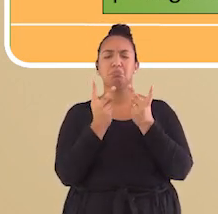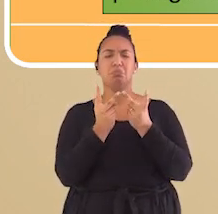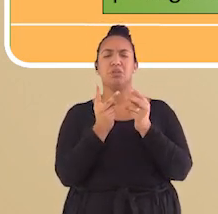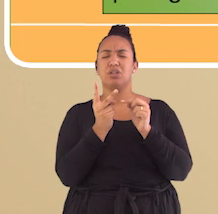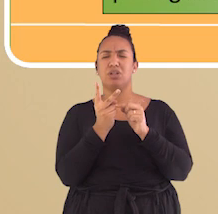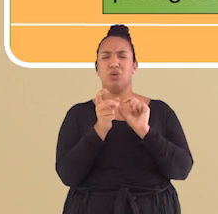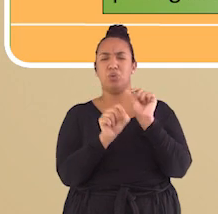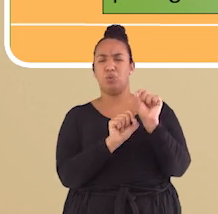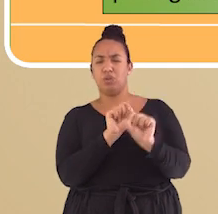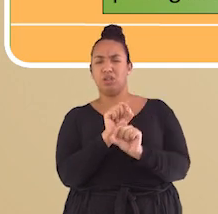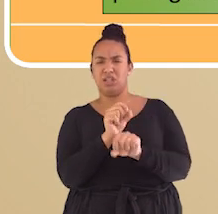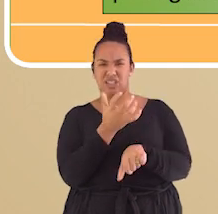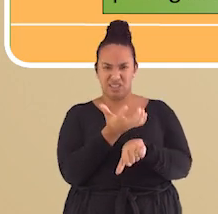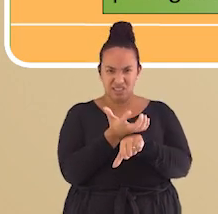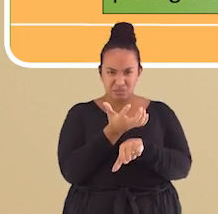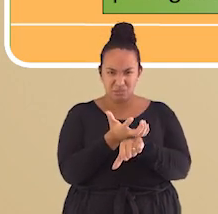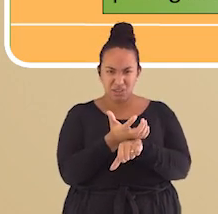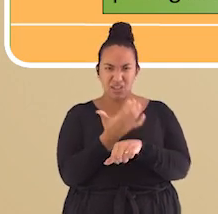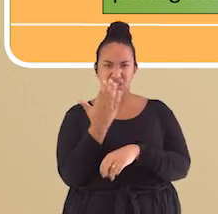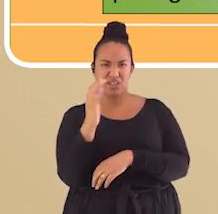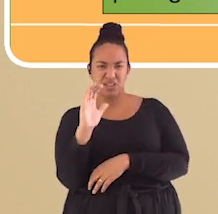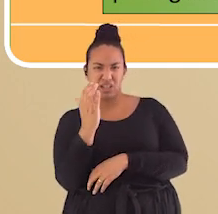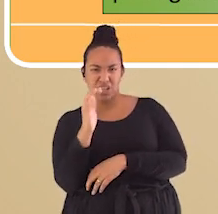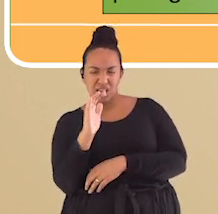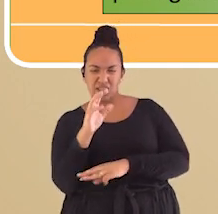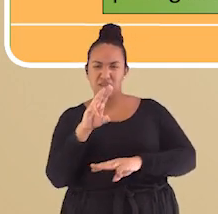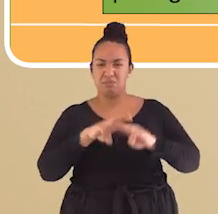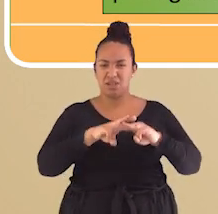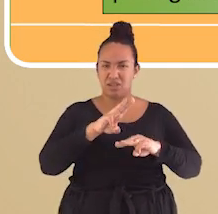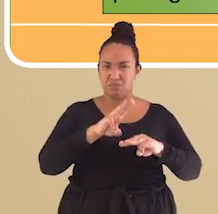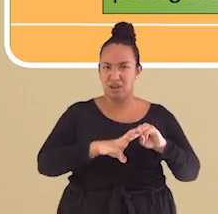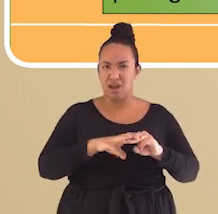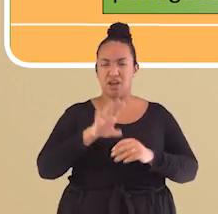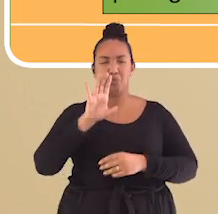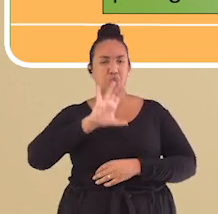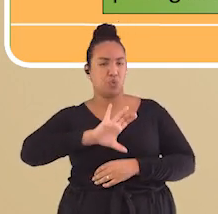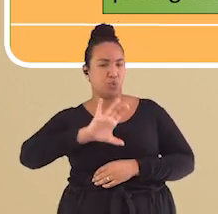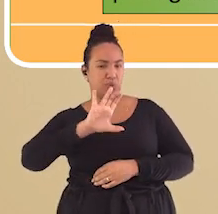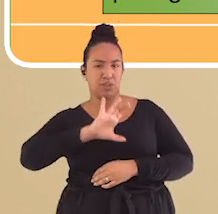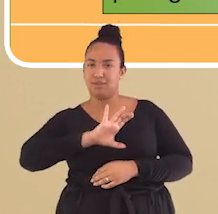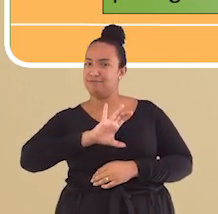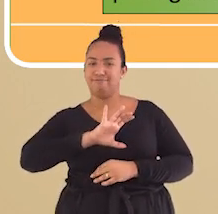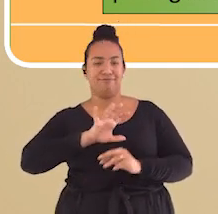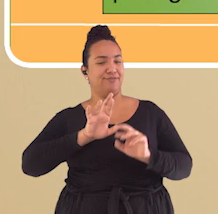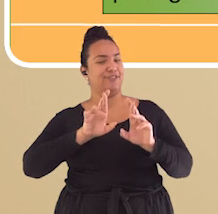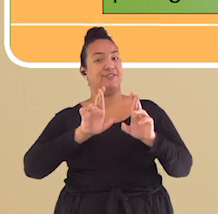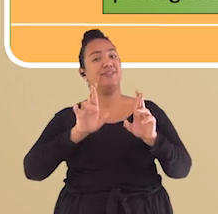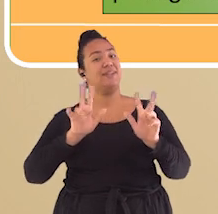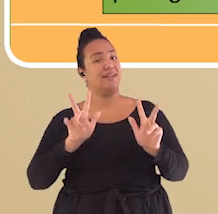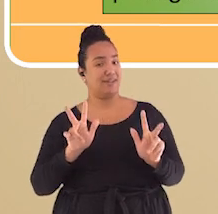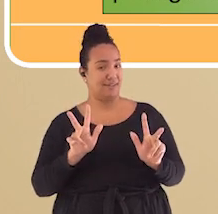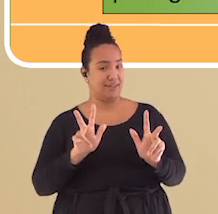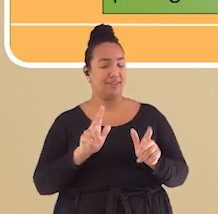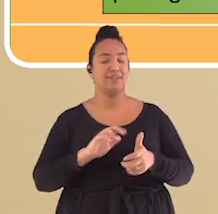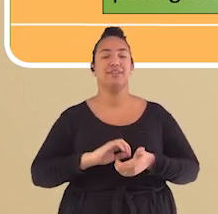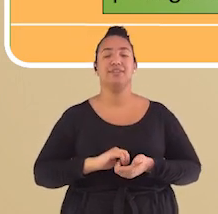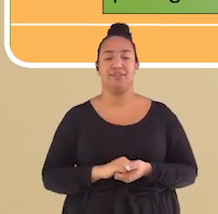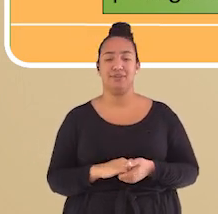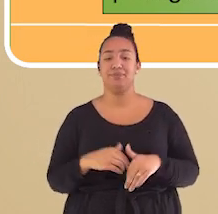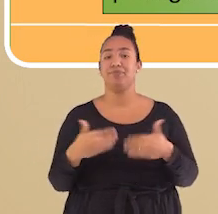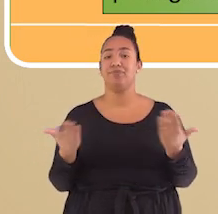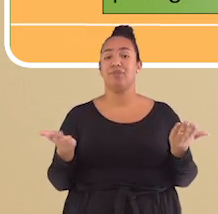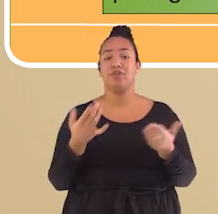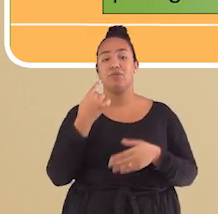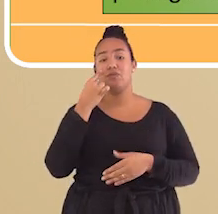falando de ciências, matemática, português e as outras que vemos na escola? Eu acho que não. Vamos dar